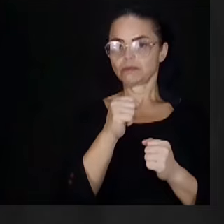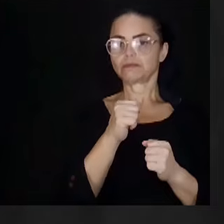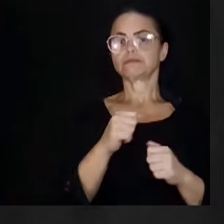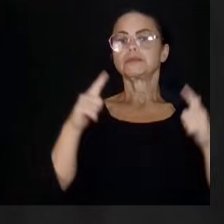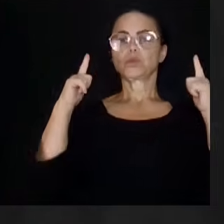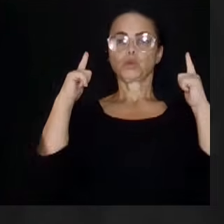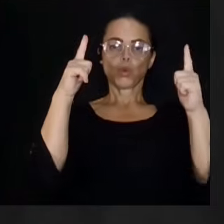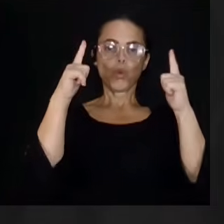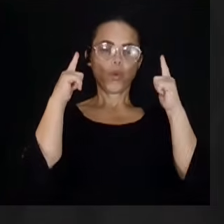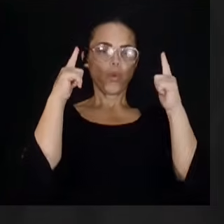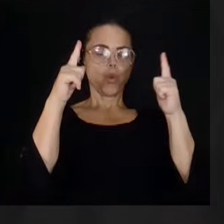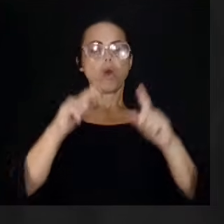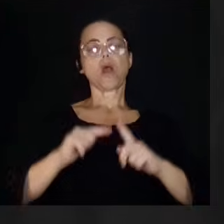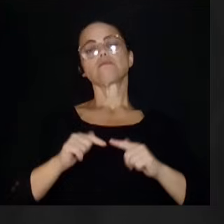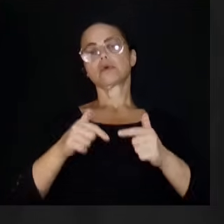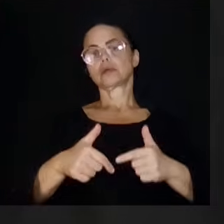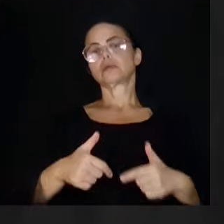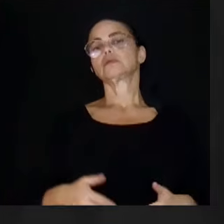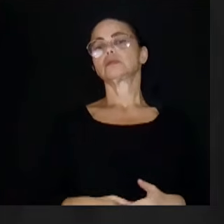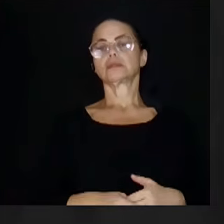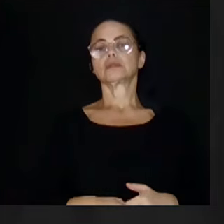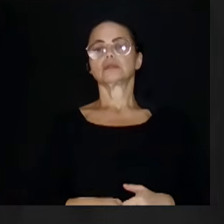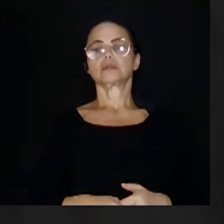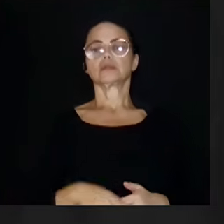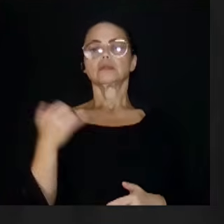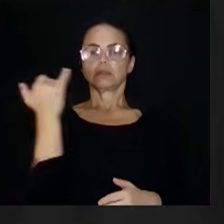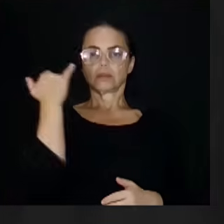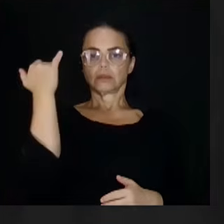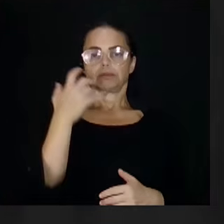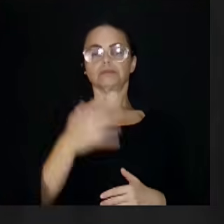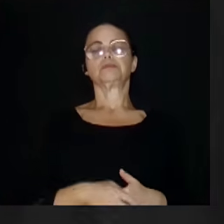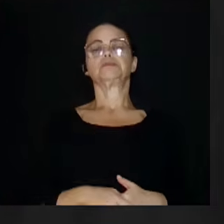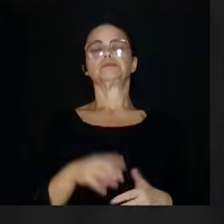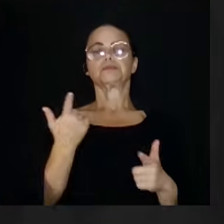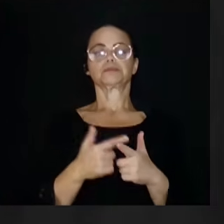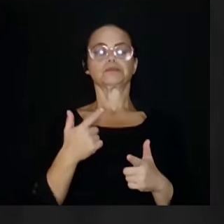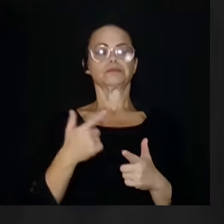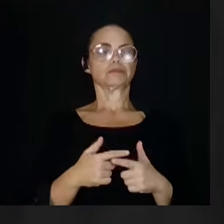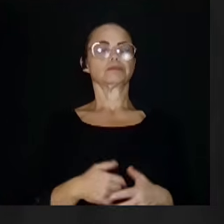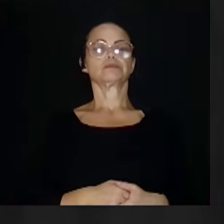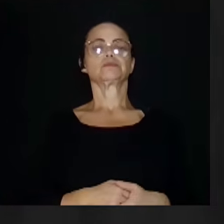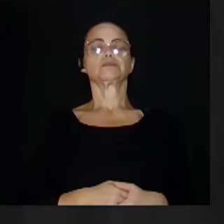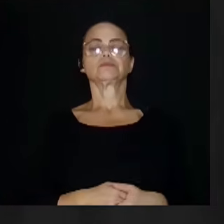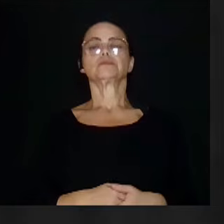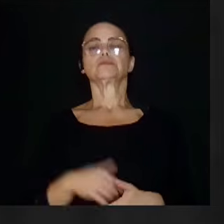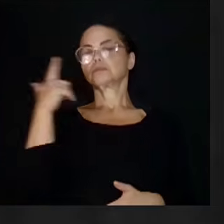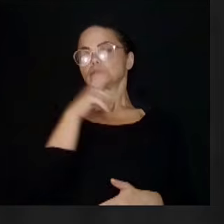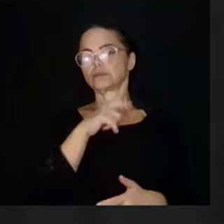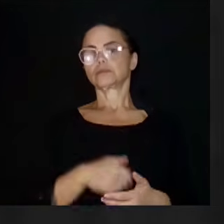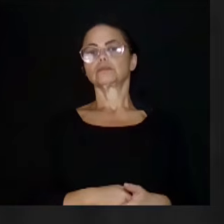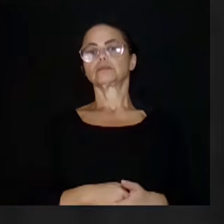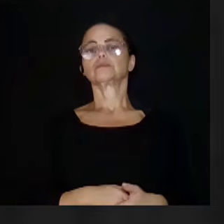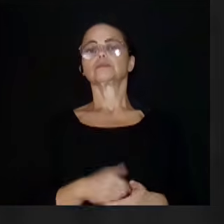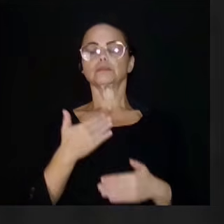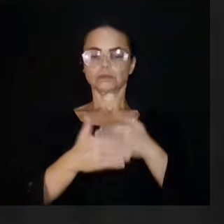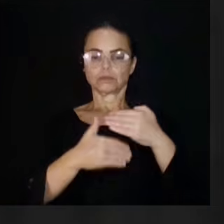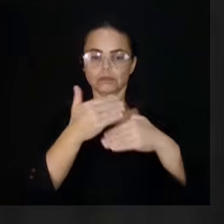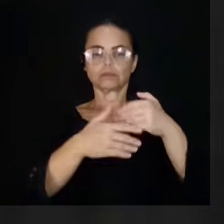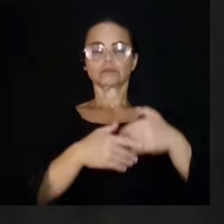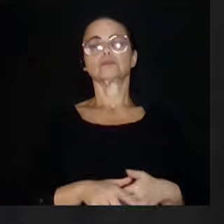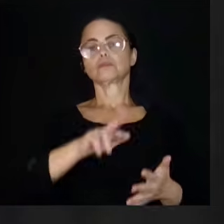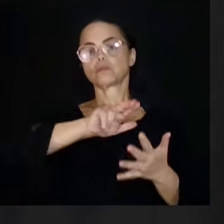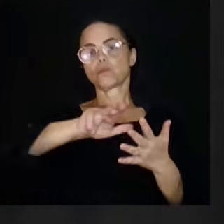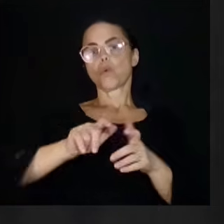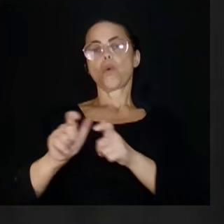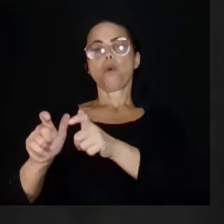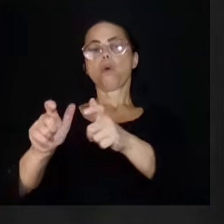enfrentamentos. Isso foi muito importante, porque eu consegui percorrer em vários lugares, eu